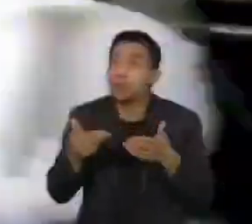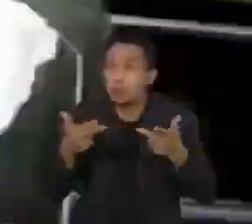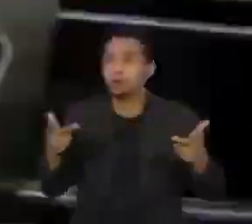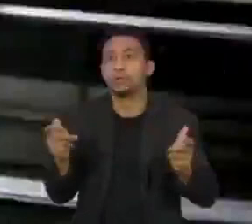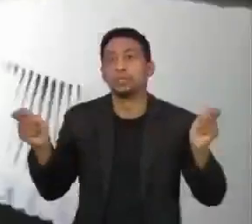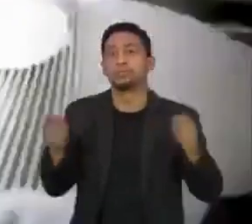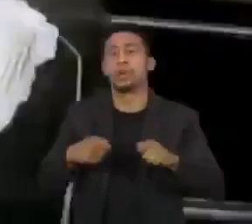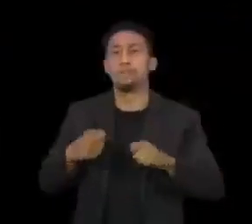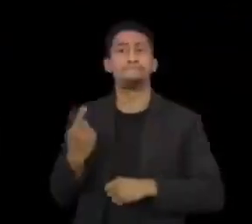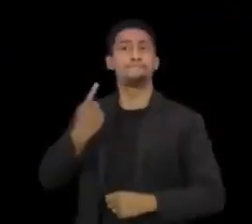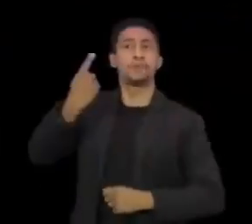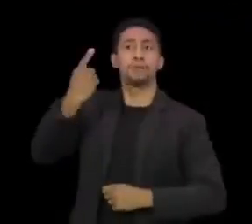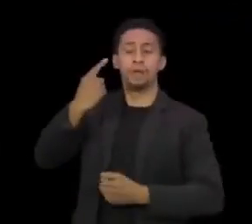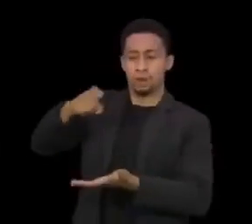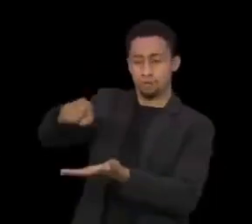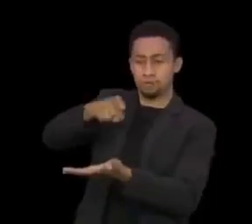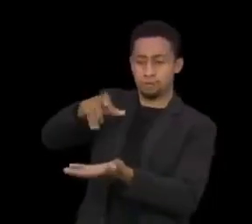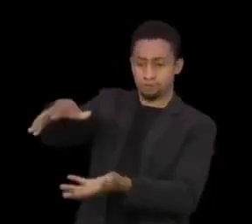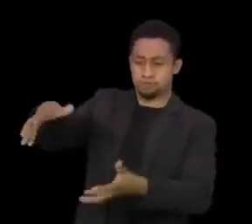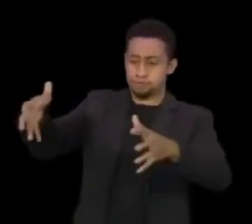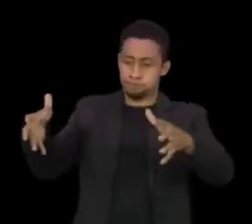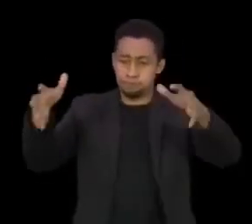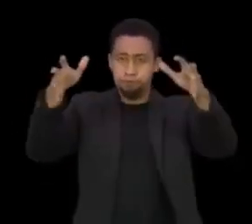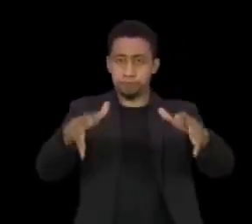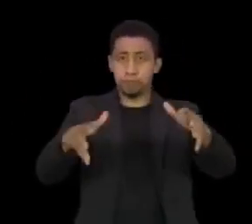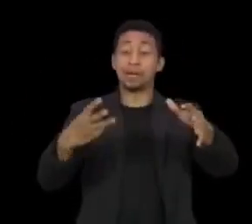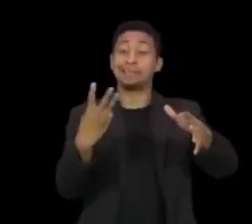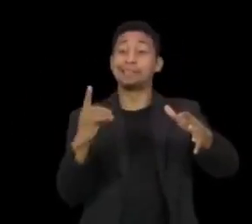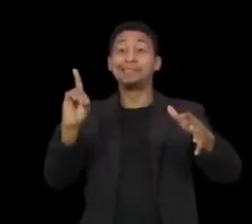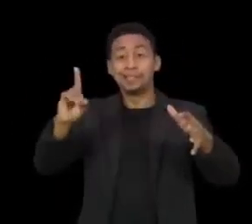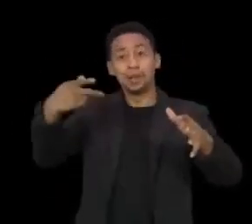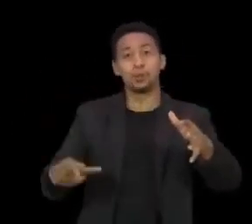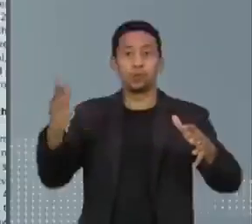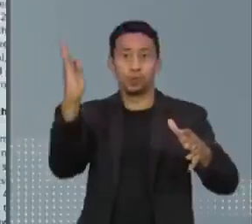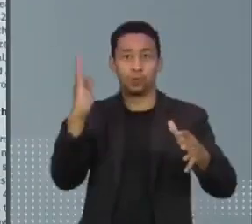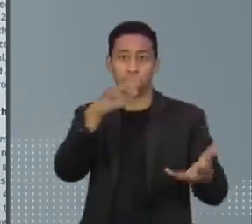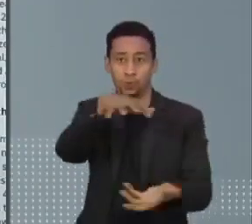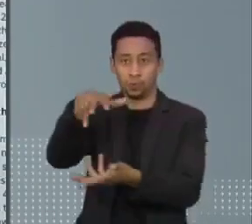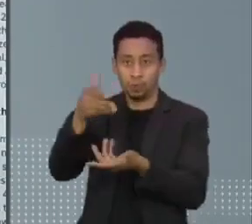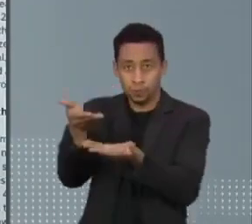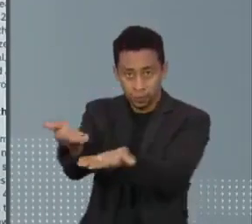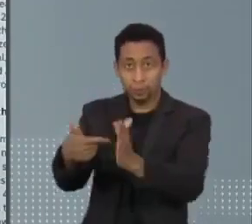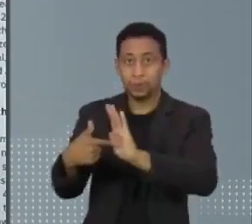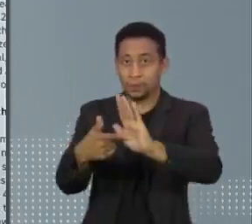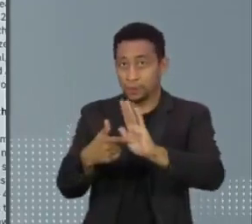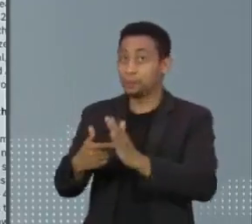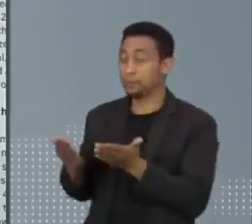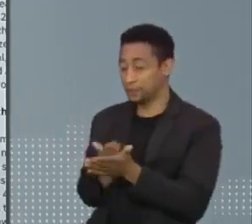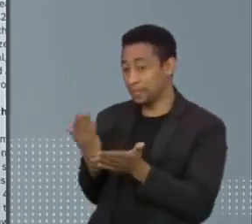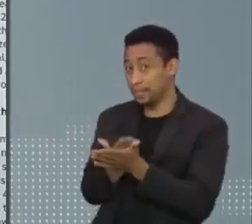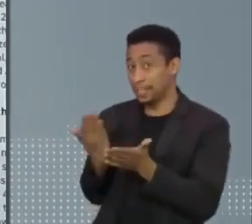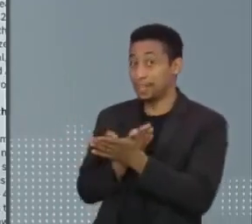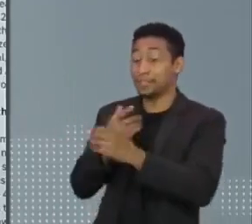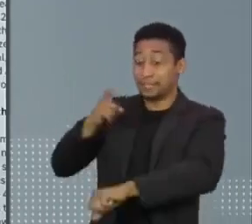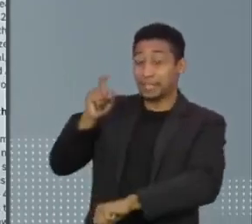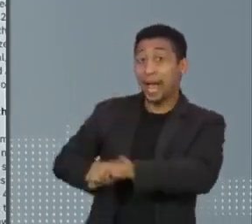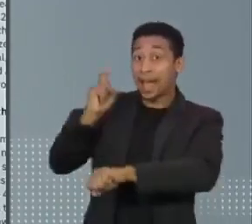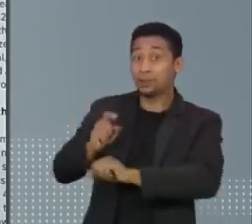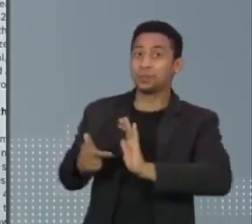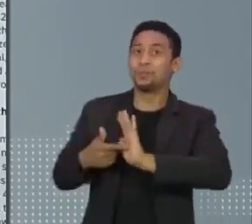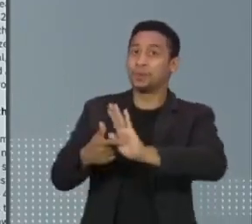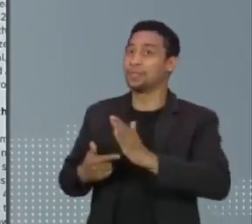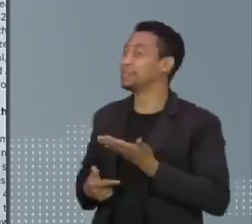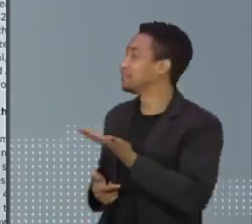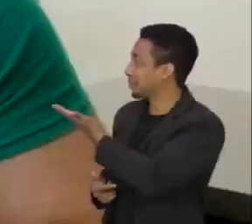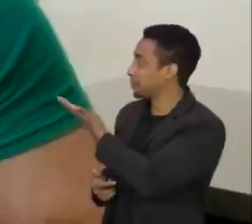à primeira prótese de casco feita em impressora 3D no mundo. O trabalho até entrou para a nova edição do Livro dos Recordes, que acaba